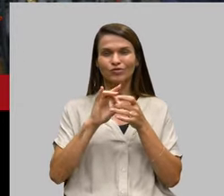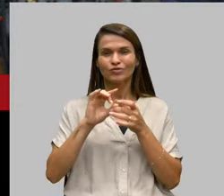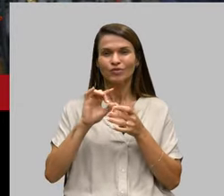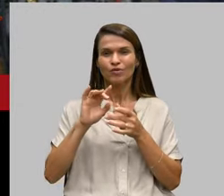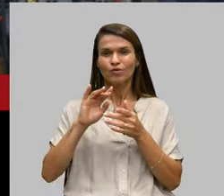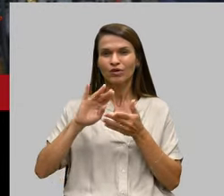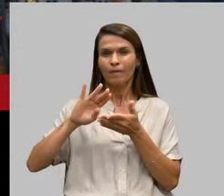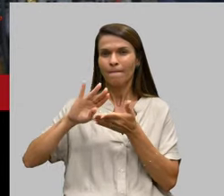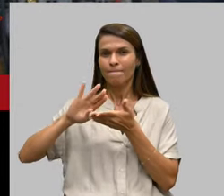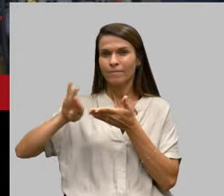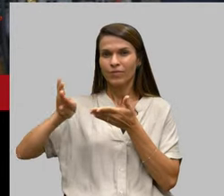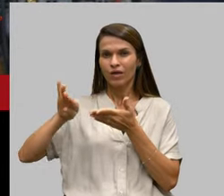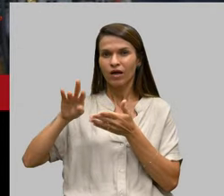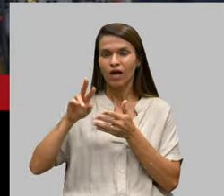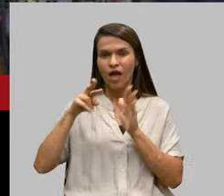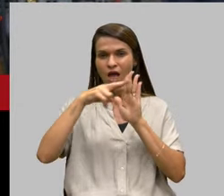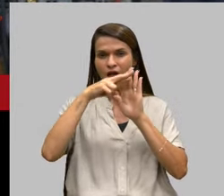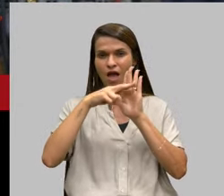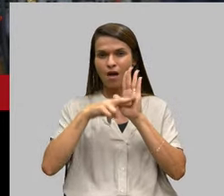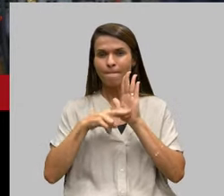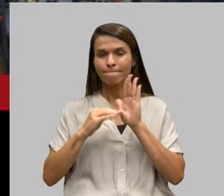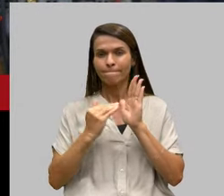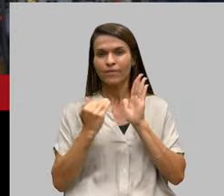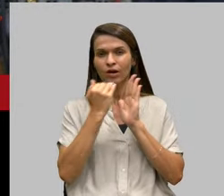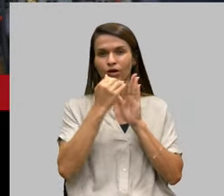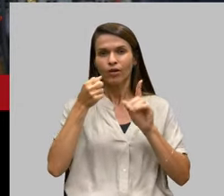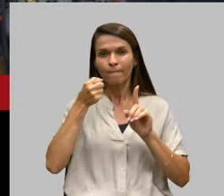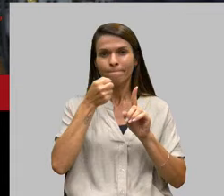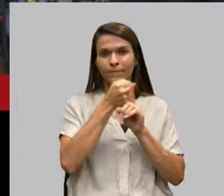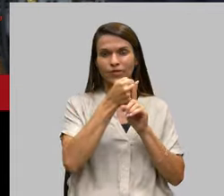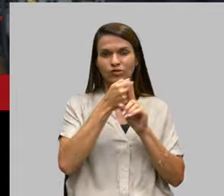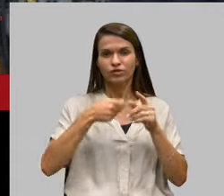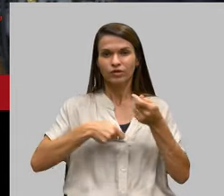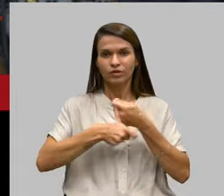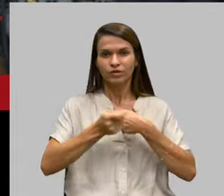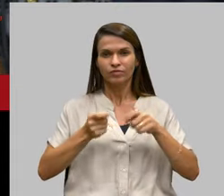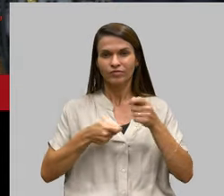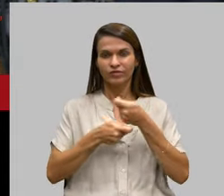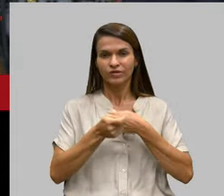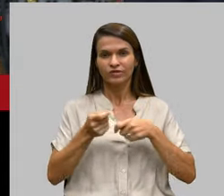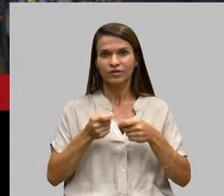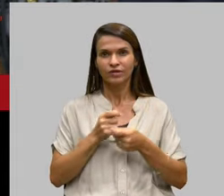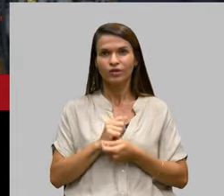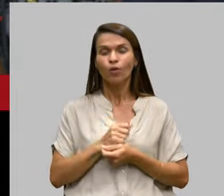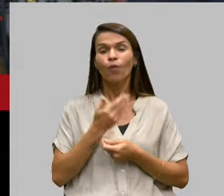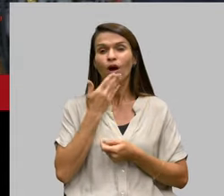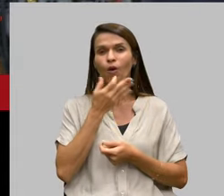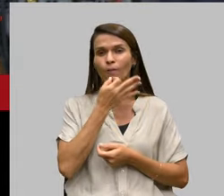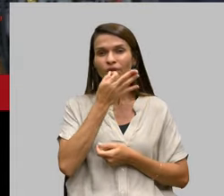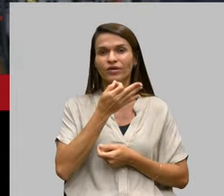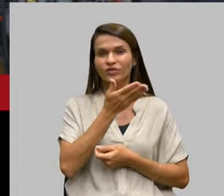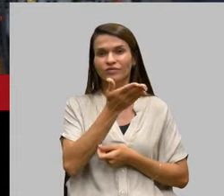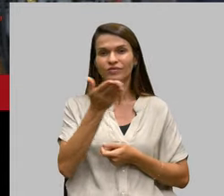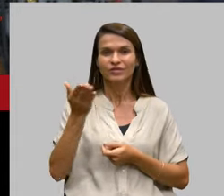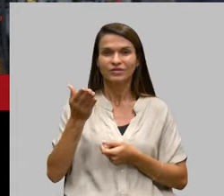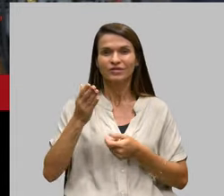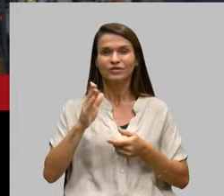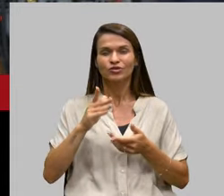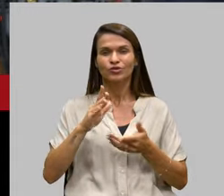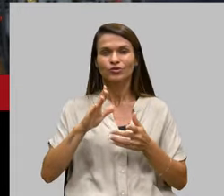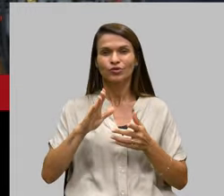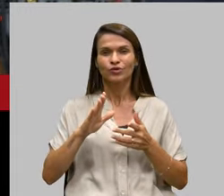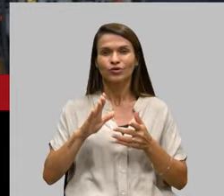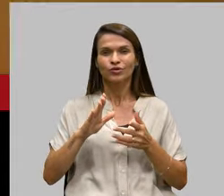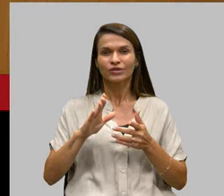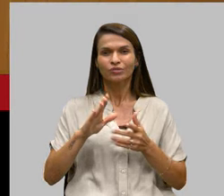instituíram regras de maior impacto para equilíbrio financeiro atuarial Qual que é a opinião de vocês do Tribunal de Contas Mari